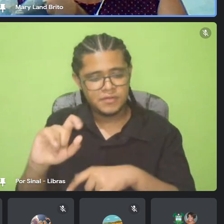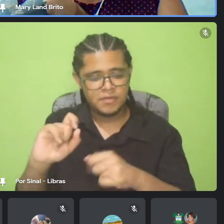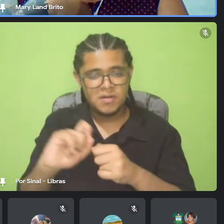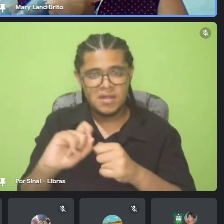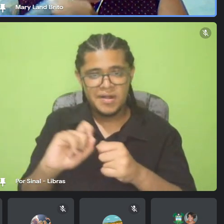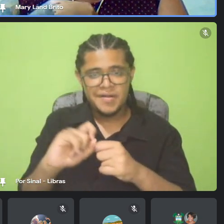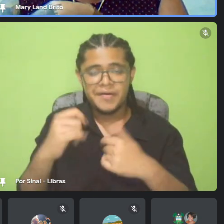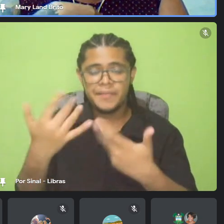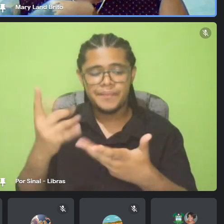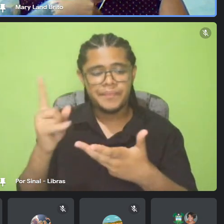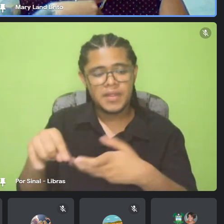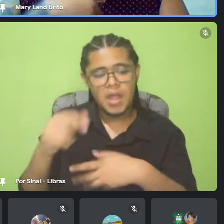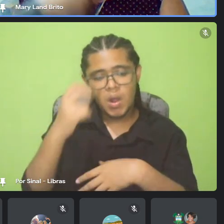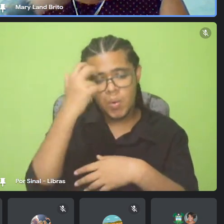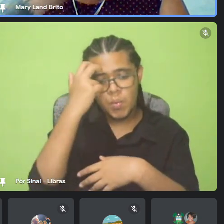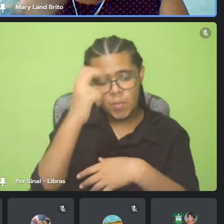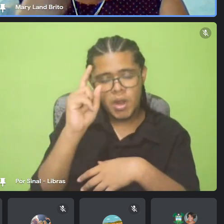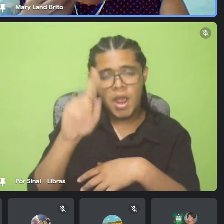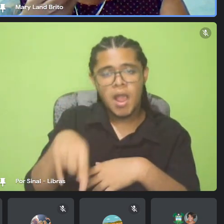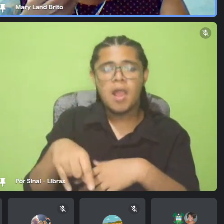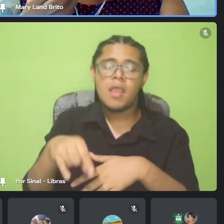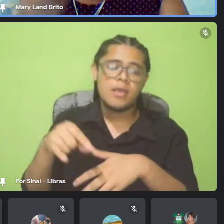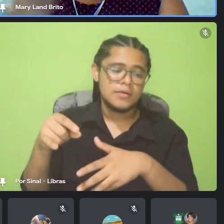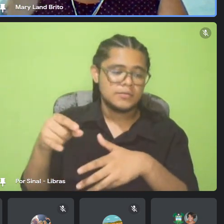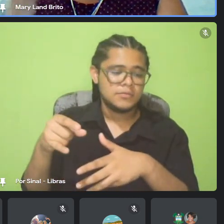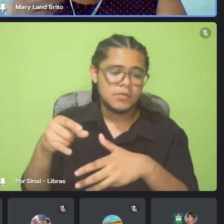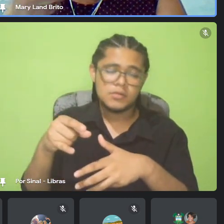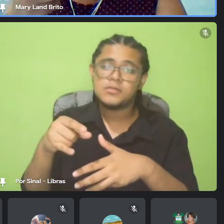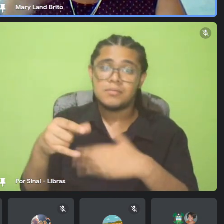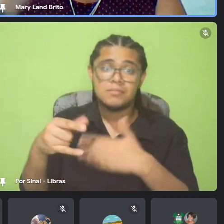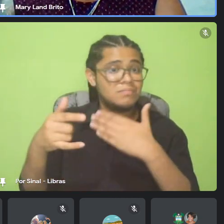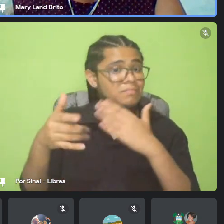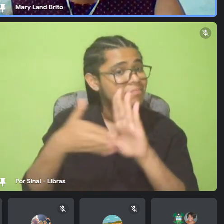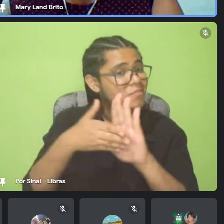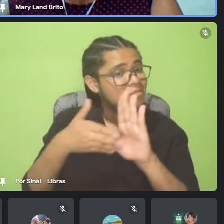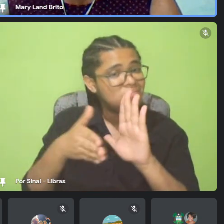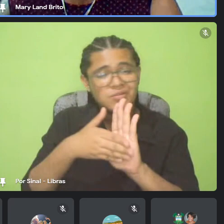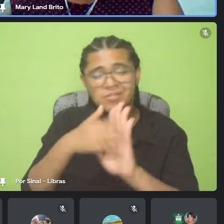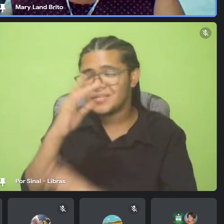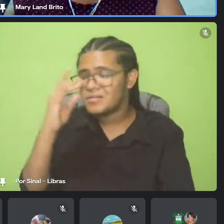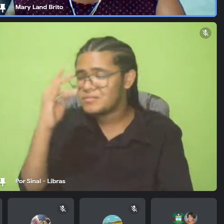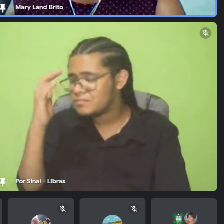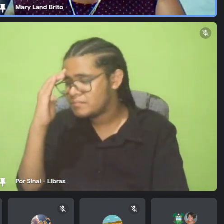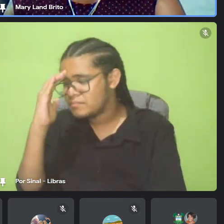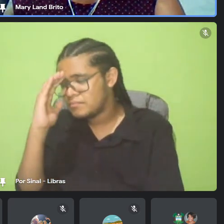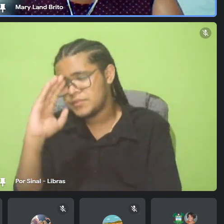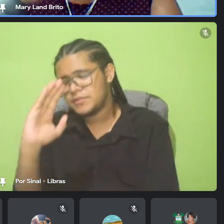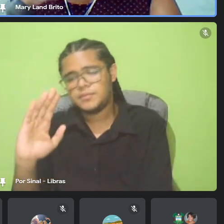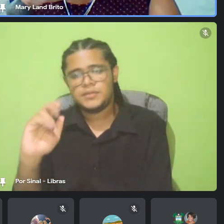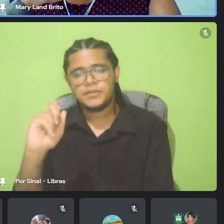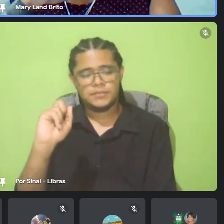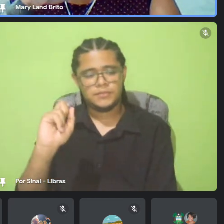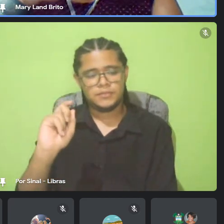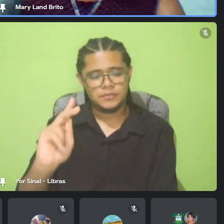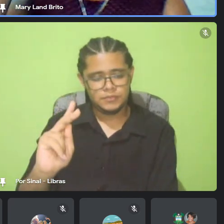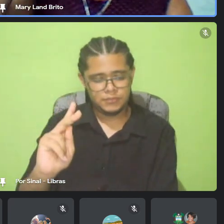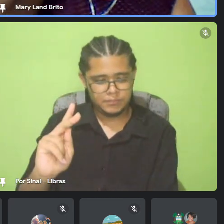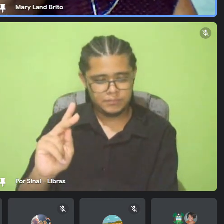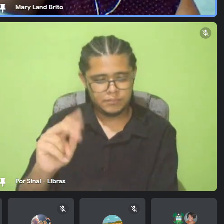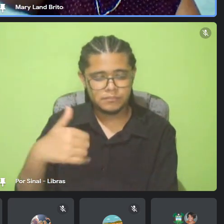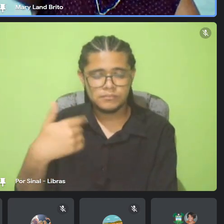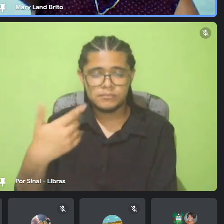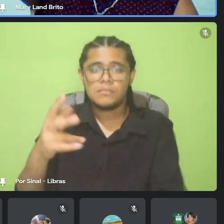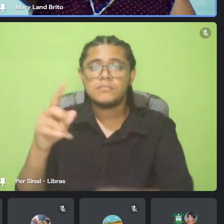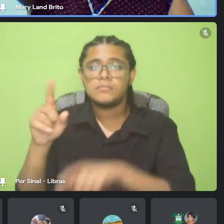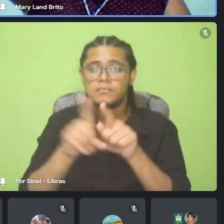caminho principal e é nela que vocês têm que versar, certo? E aí, dessas questões aí dos 10 milhões